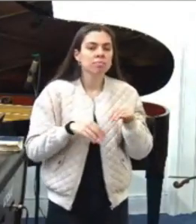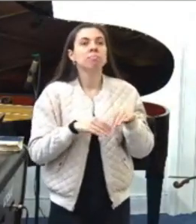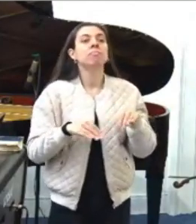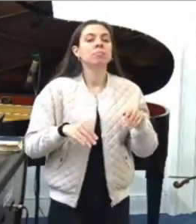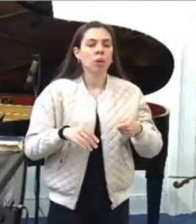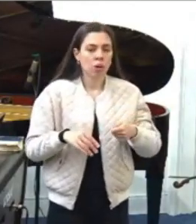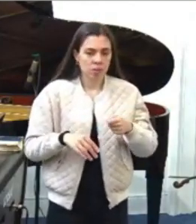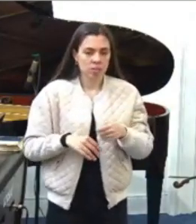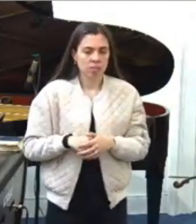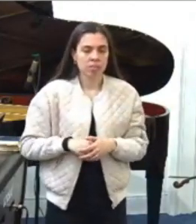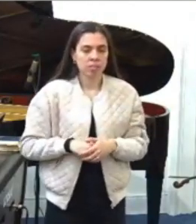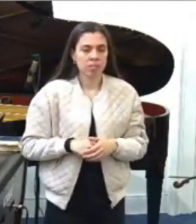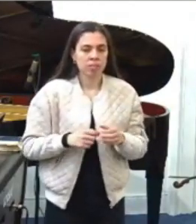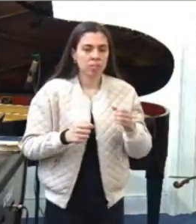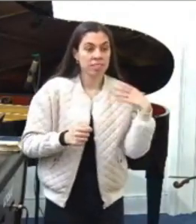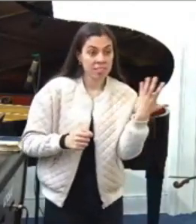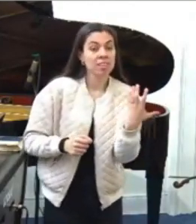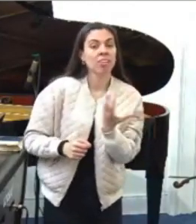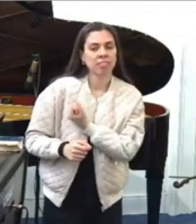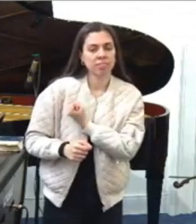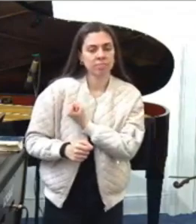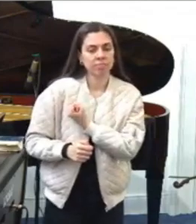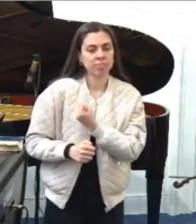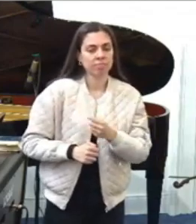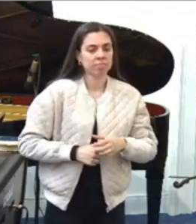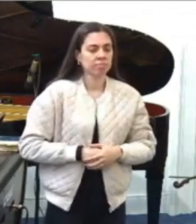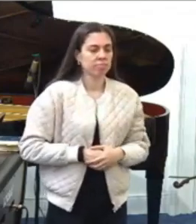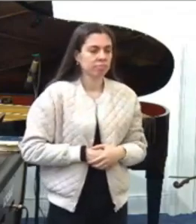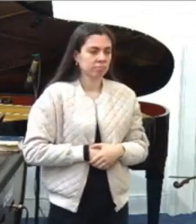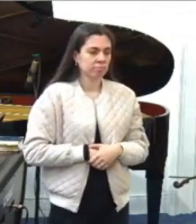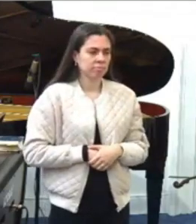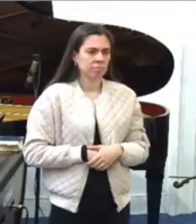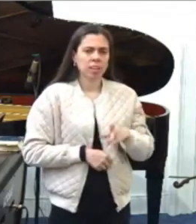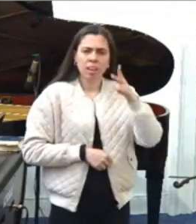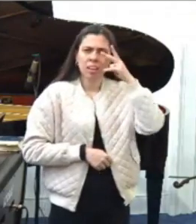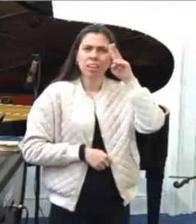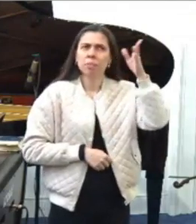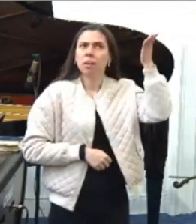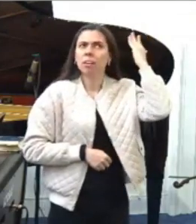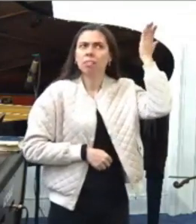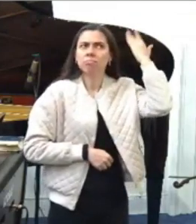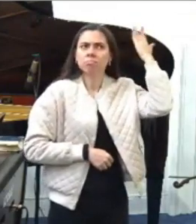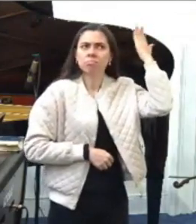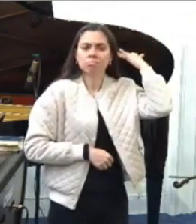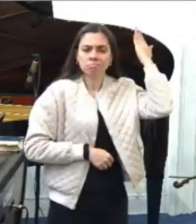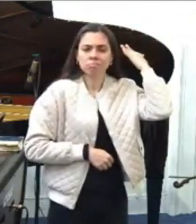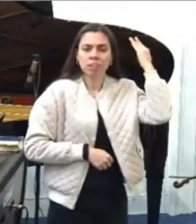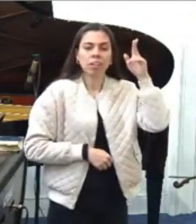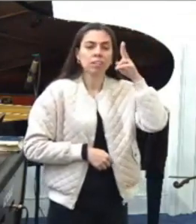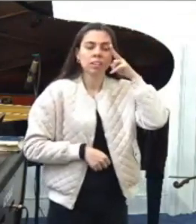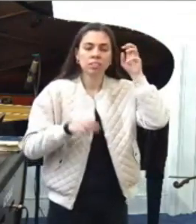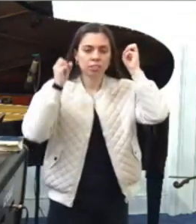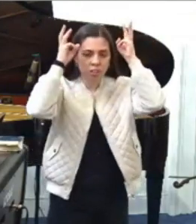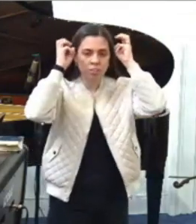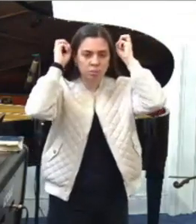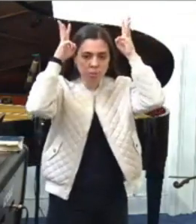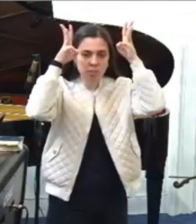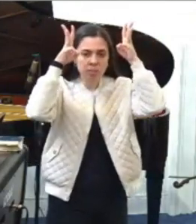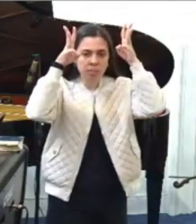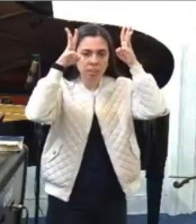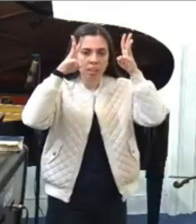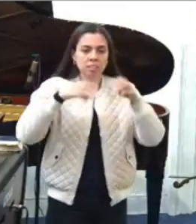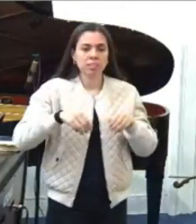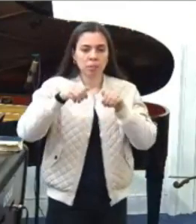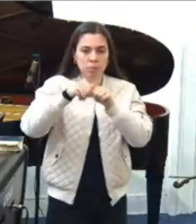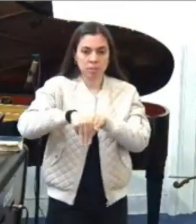foram engolidos pela terra. Nós lembramos talvez de Faraó e seus cavaleiros sendo engolidos pelo mar.